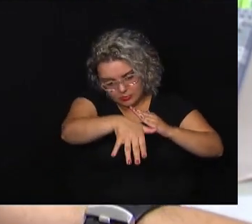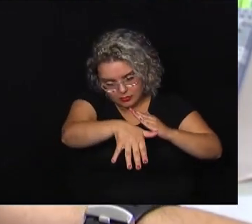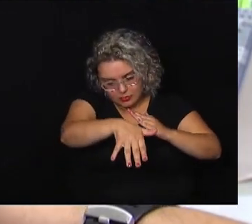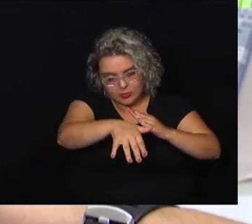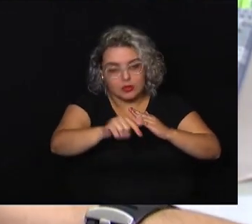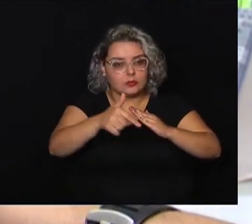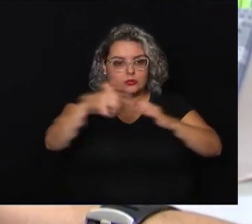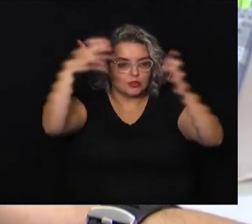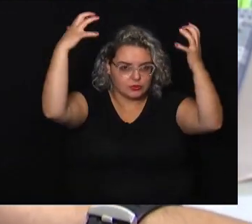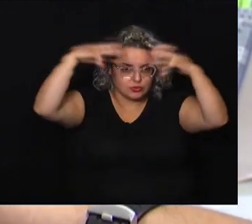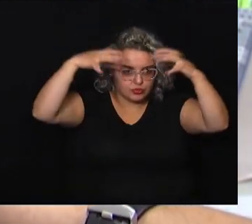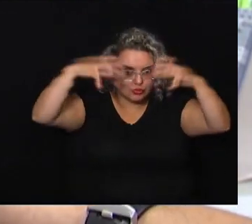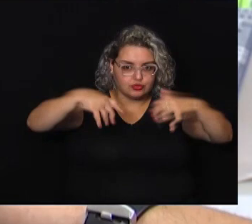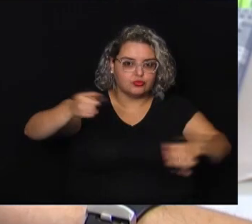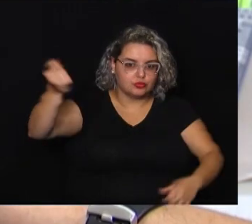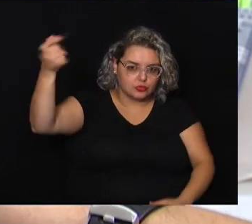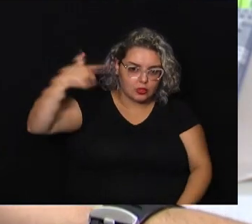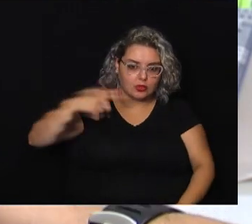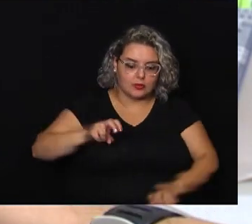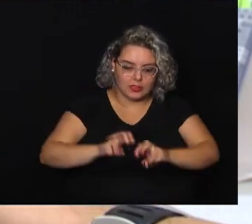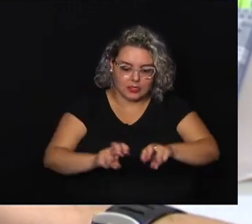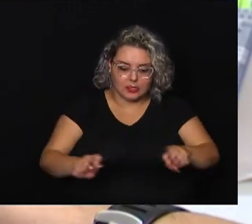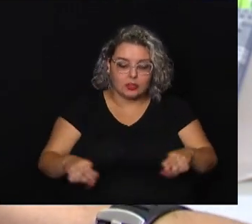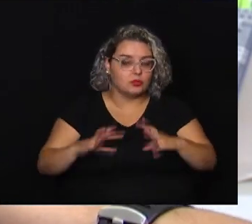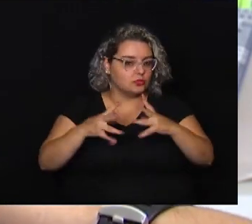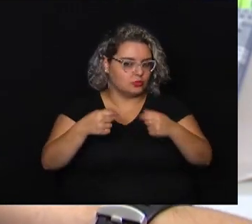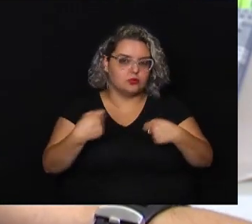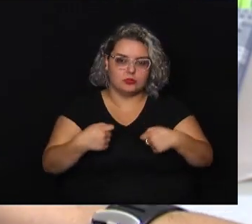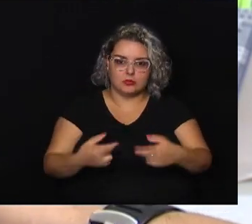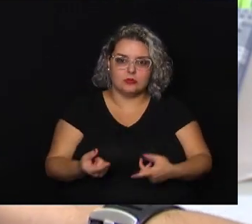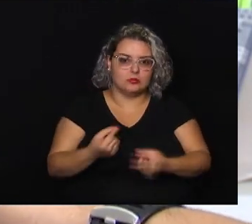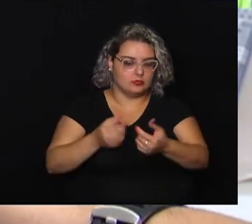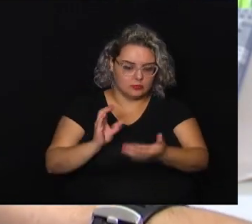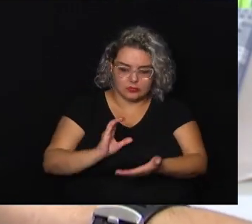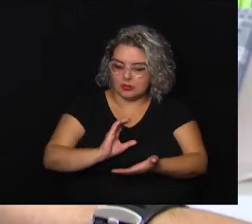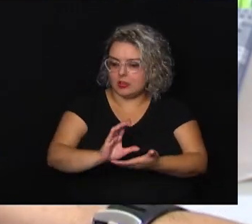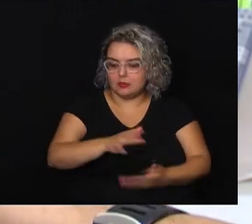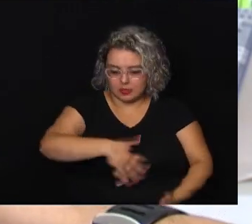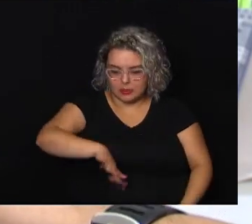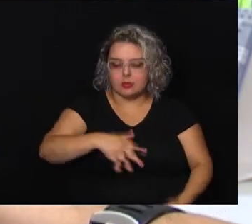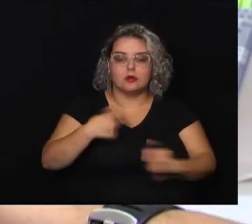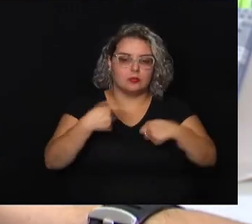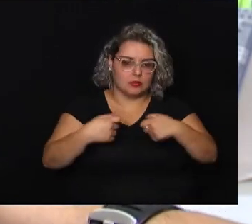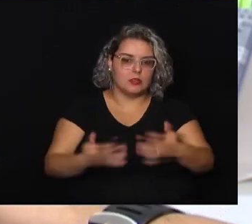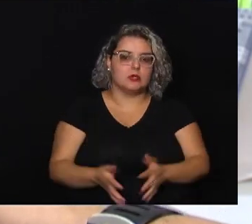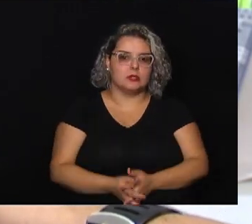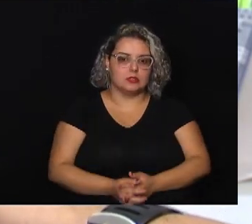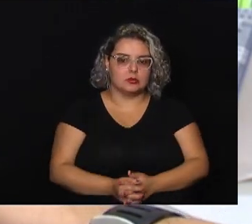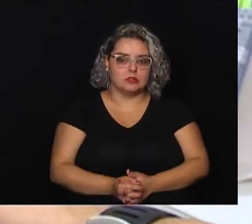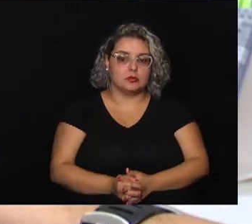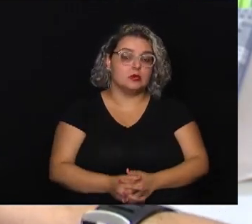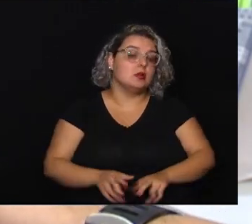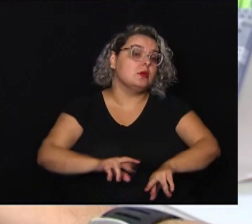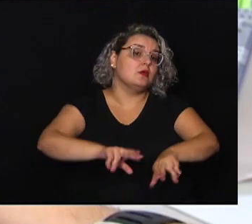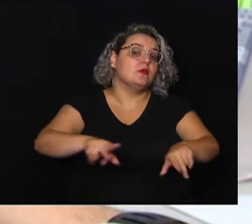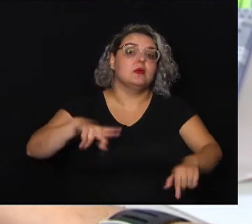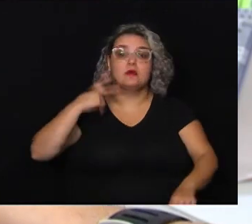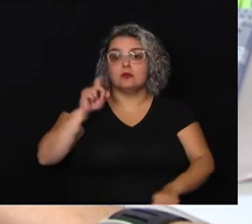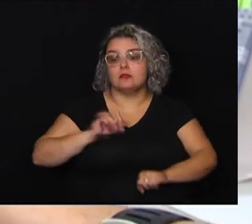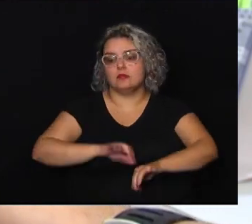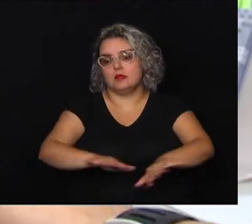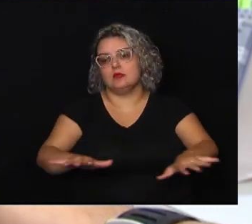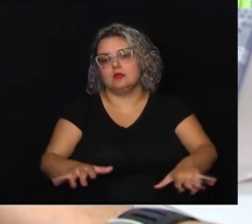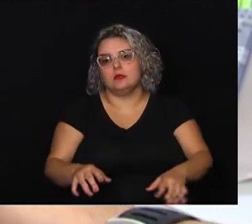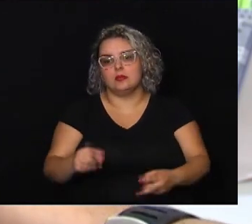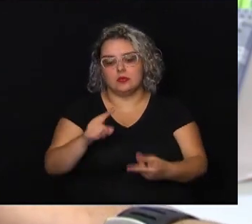não tomar chuva, cadeira. Então, tudo que eles estiver precisando vai ser designado para eles para poder o que precisar. Então, como tem vários vereadores mandando para todos, eu mandei nos